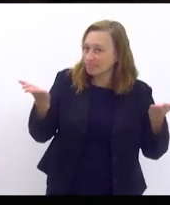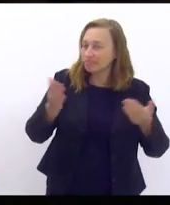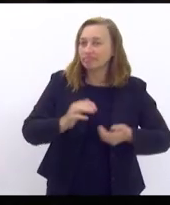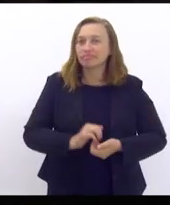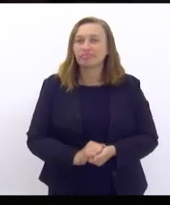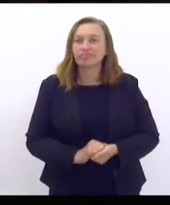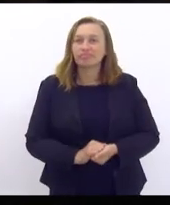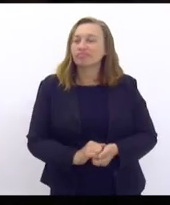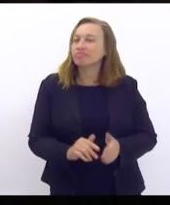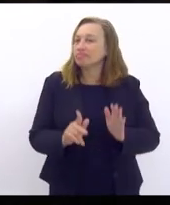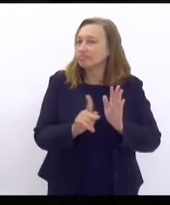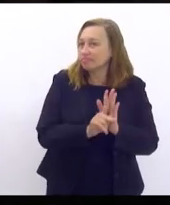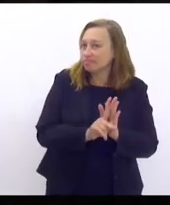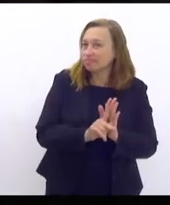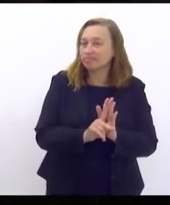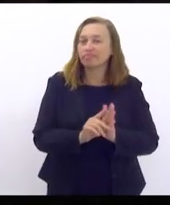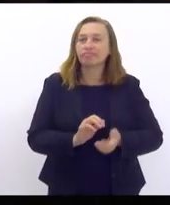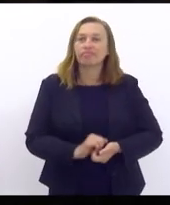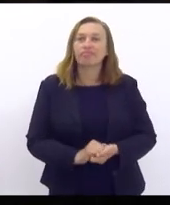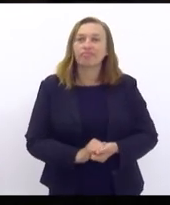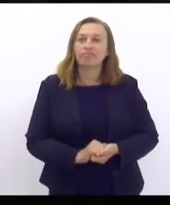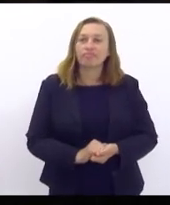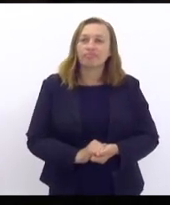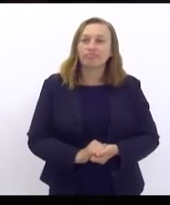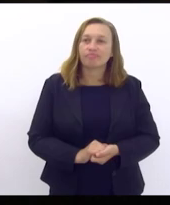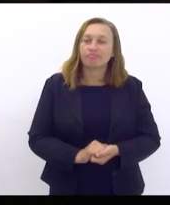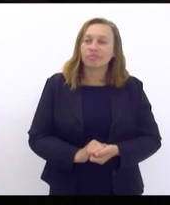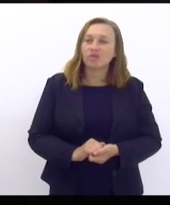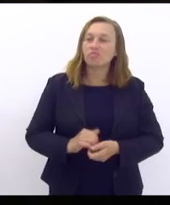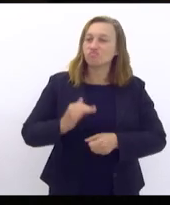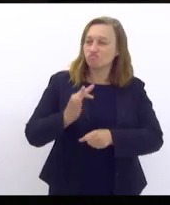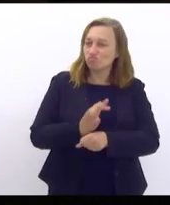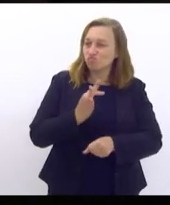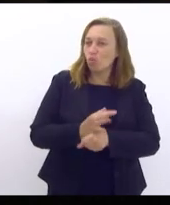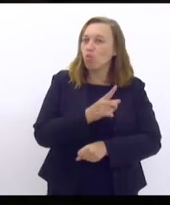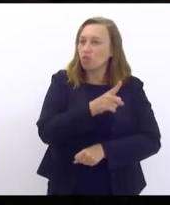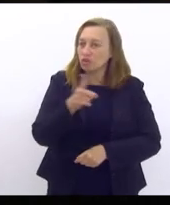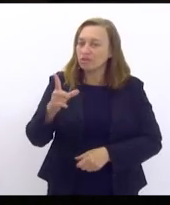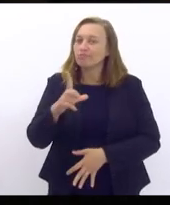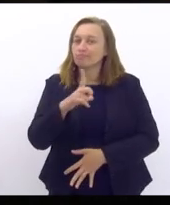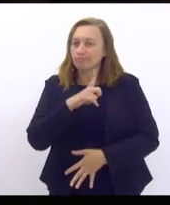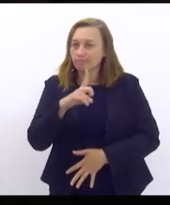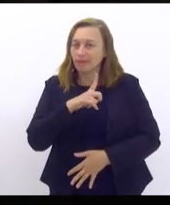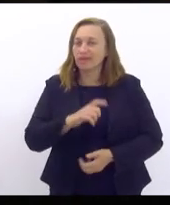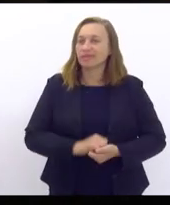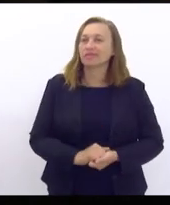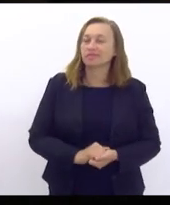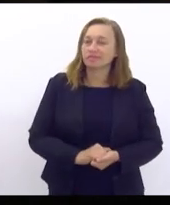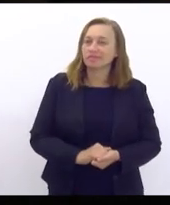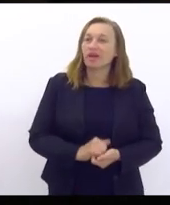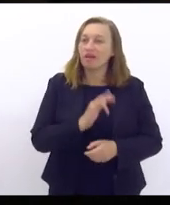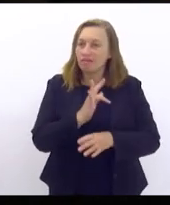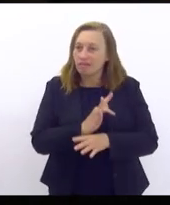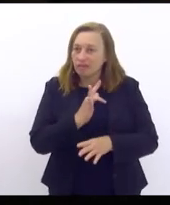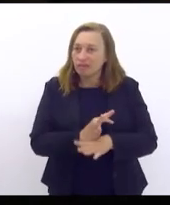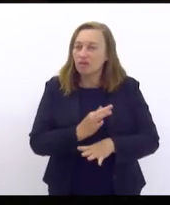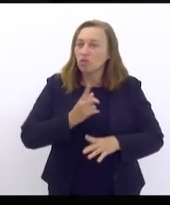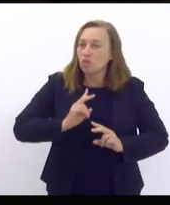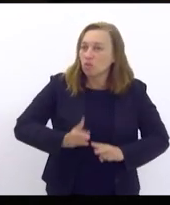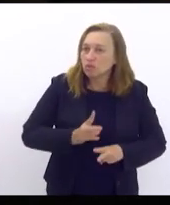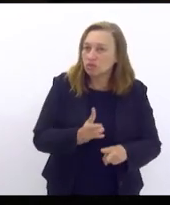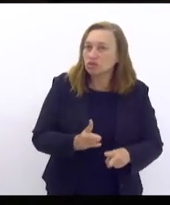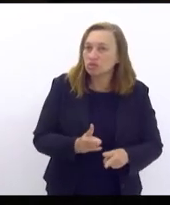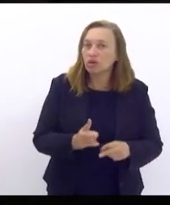esse projeto, pela resistência que vocês têm, pela resistência em manter